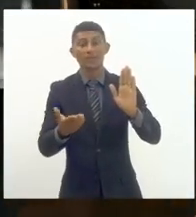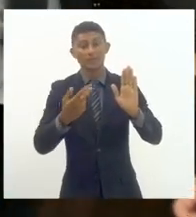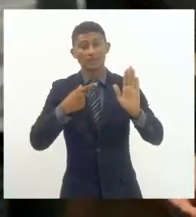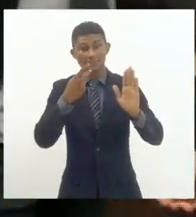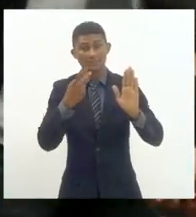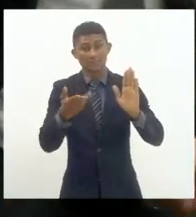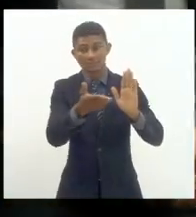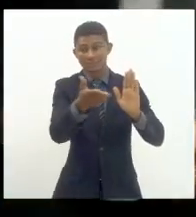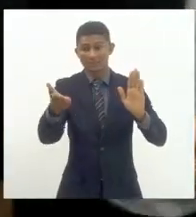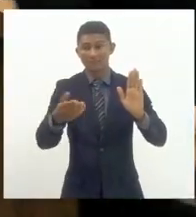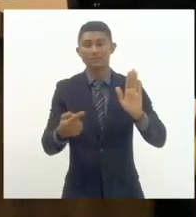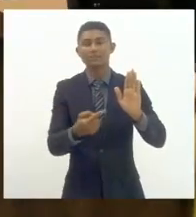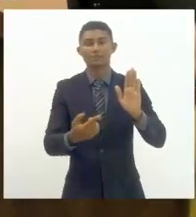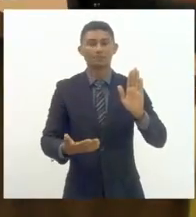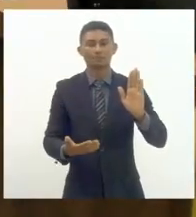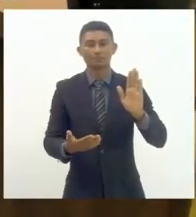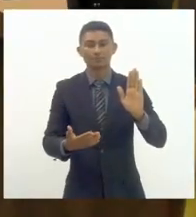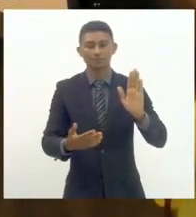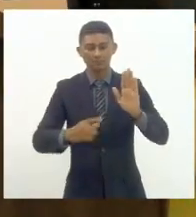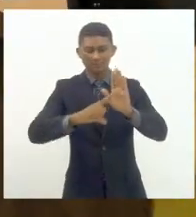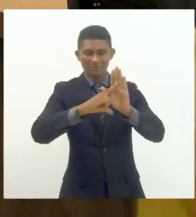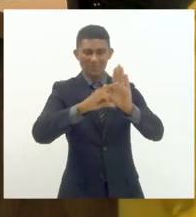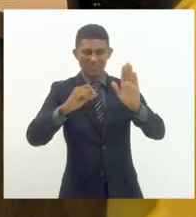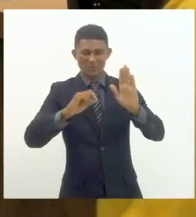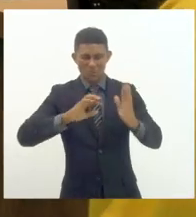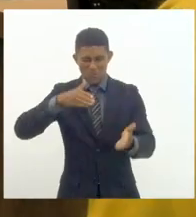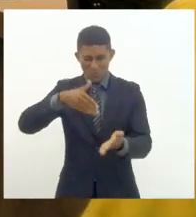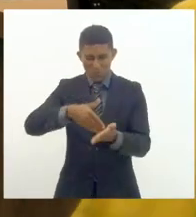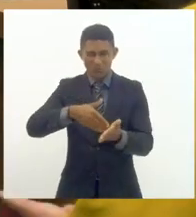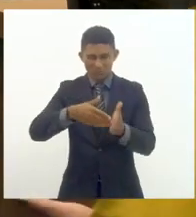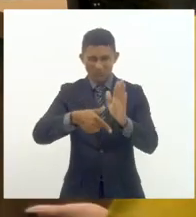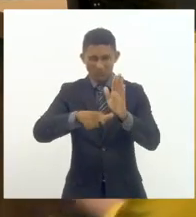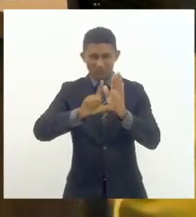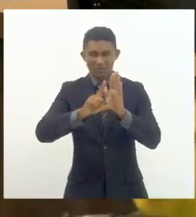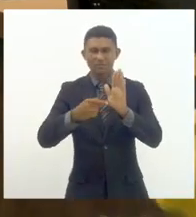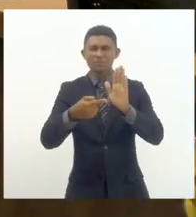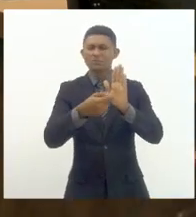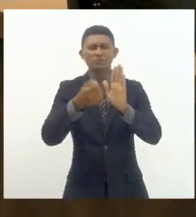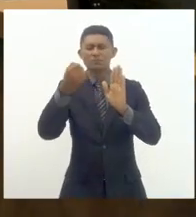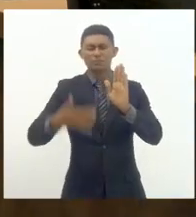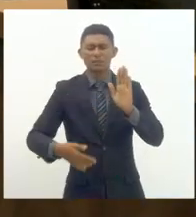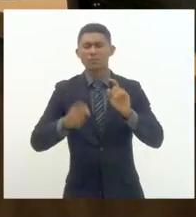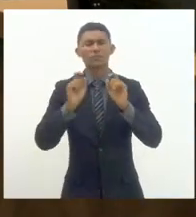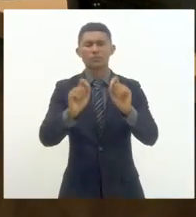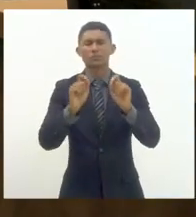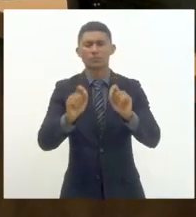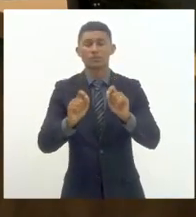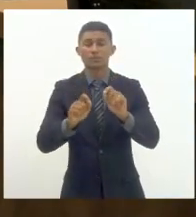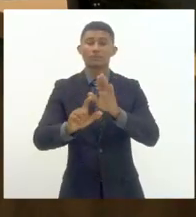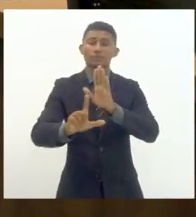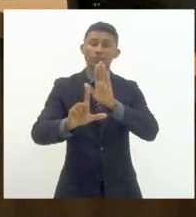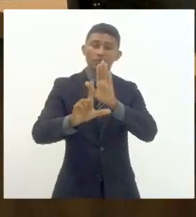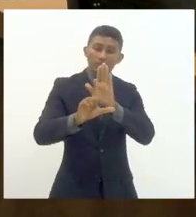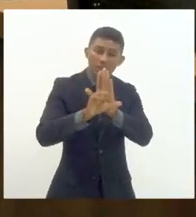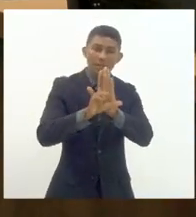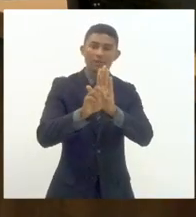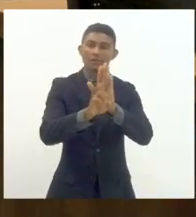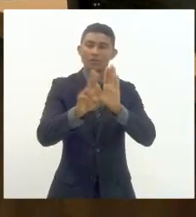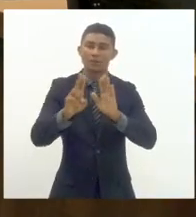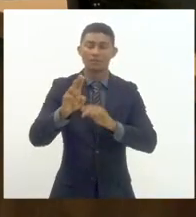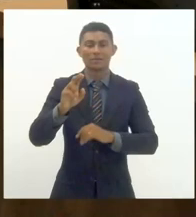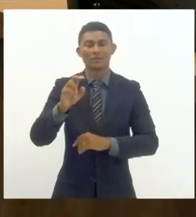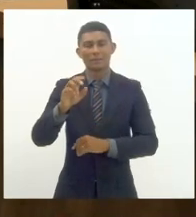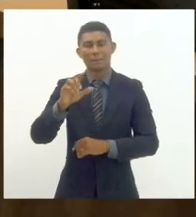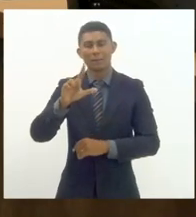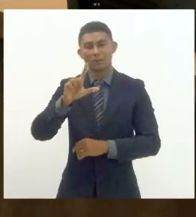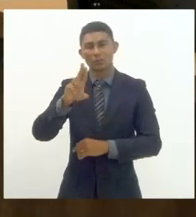ressaltar. No penúltimo artigo, está dito que, em caráter honorífico, a lei fica designada como Lei Luiz Pinguelli